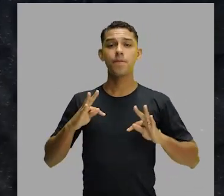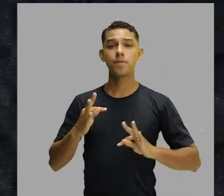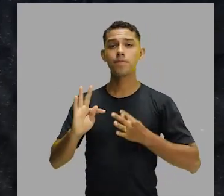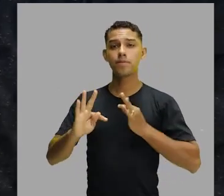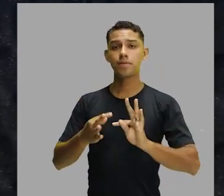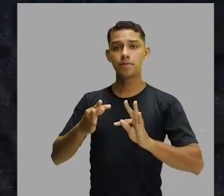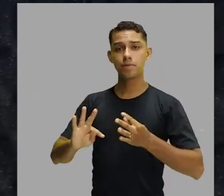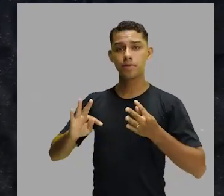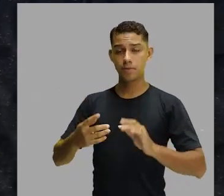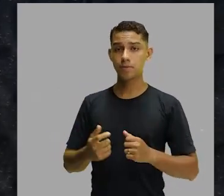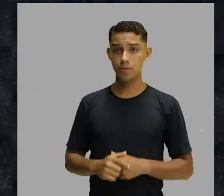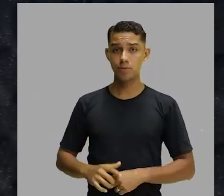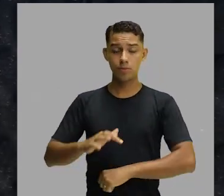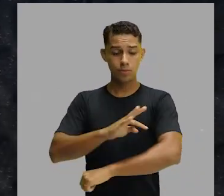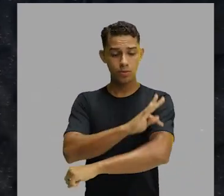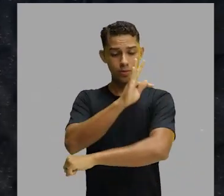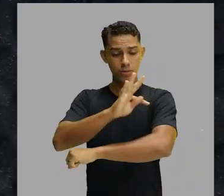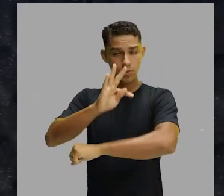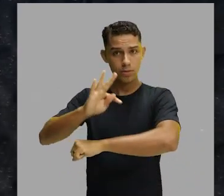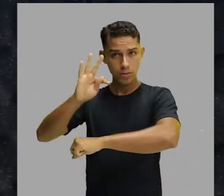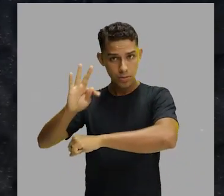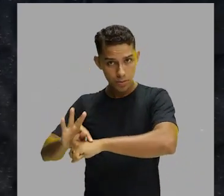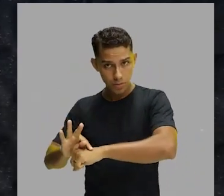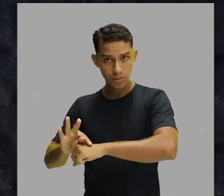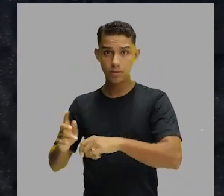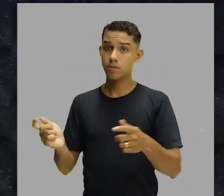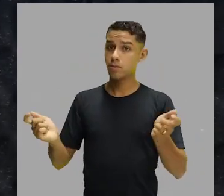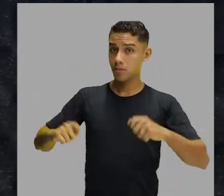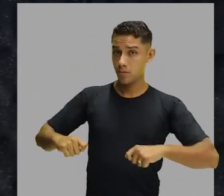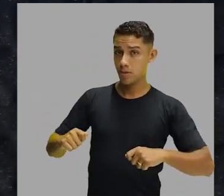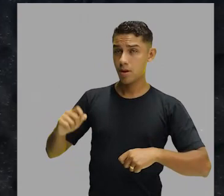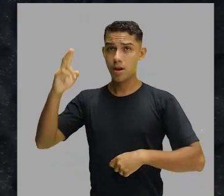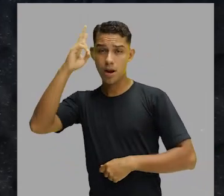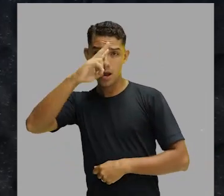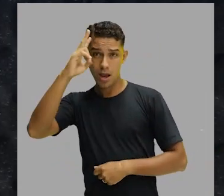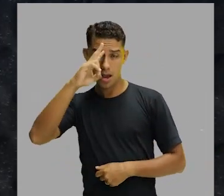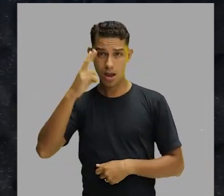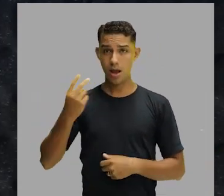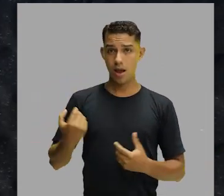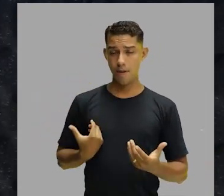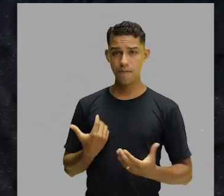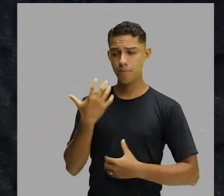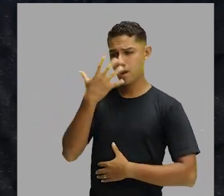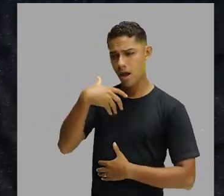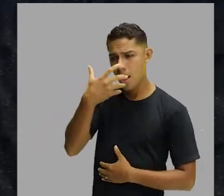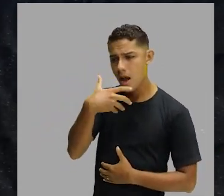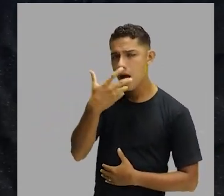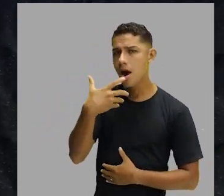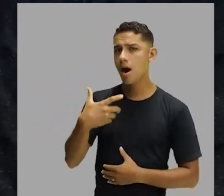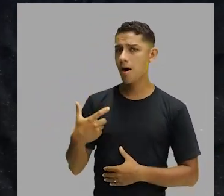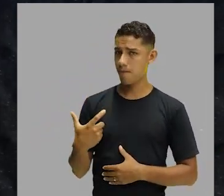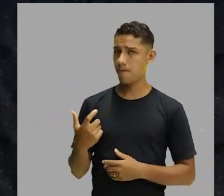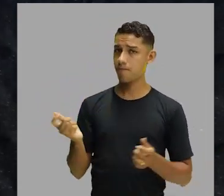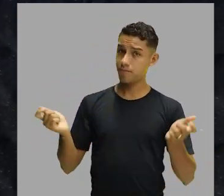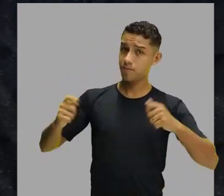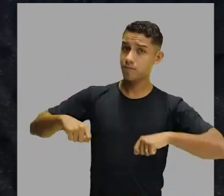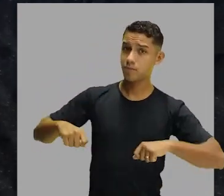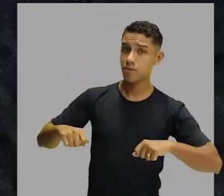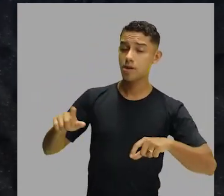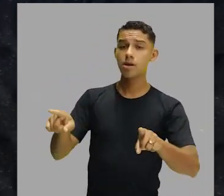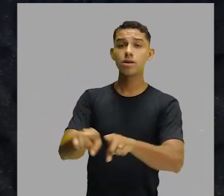Lembramos das produções da Idade Média, das cantigas, dos autores chamados